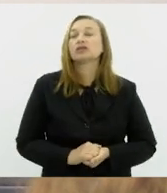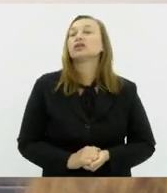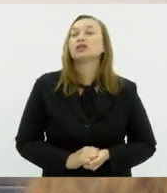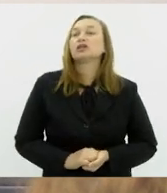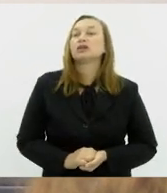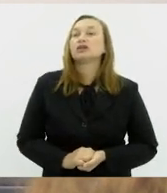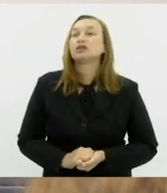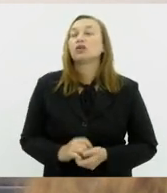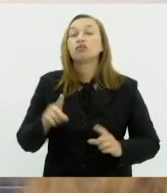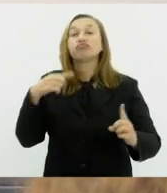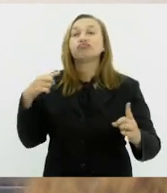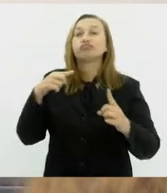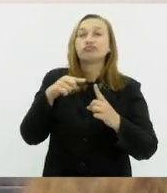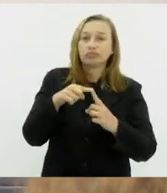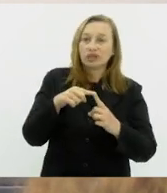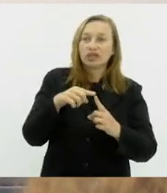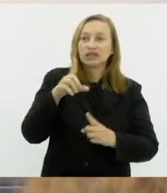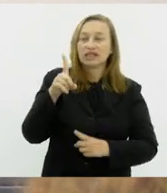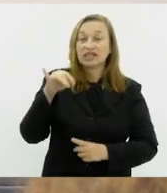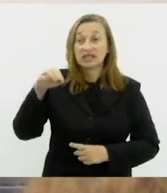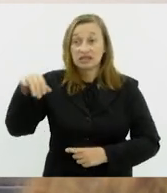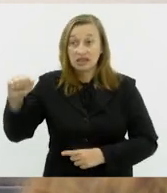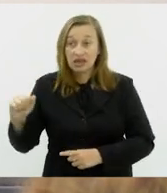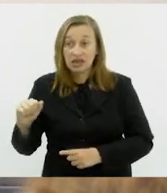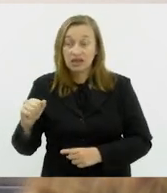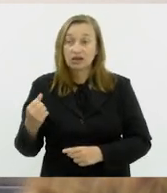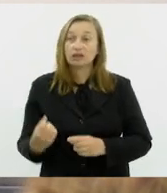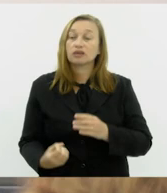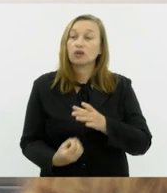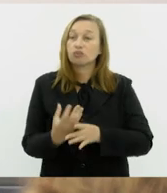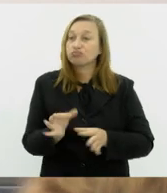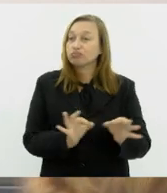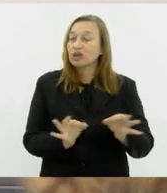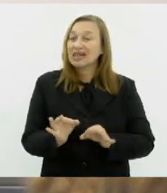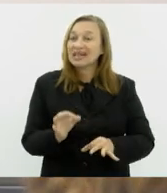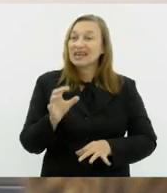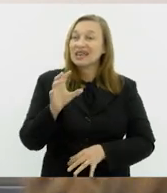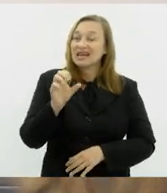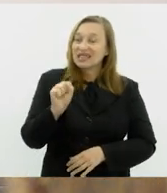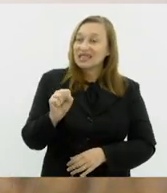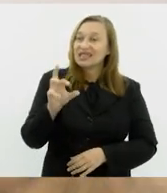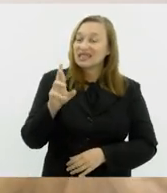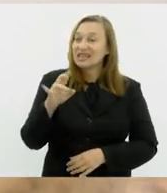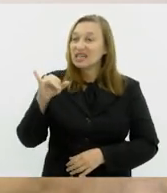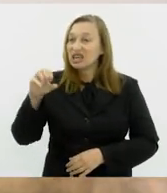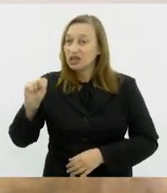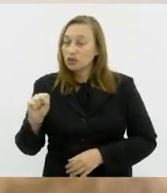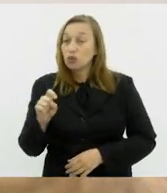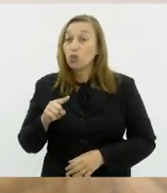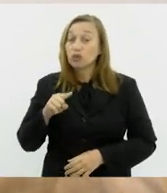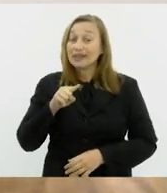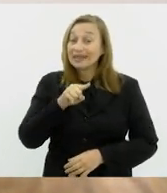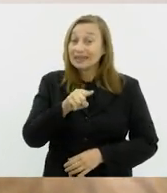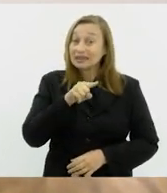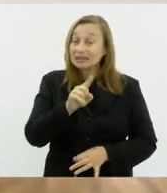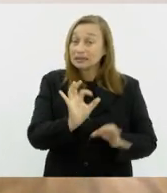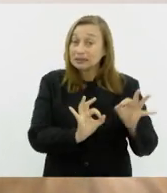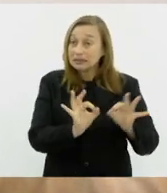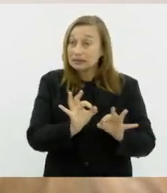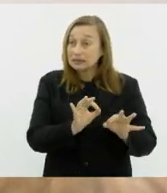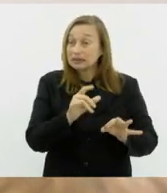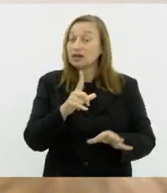Para a consecução dos seus objetivos, o DSEA possui um programa chamado Sirius, onde, nesse programa Sirius,